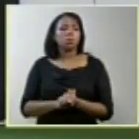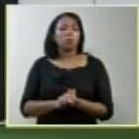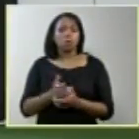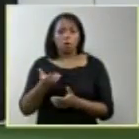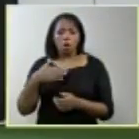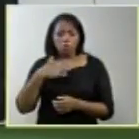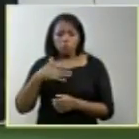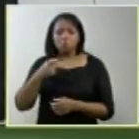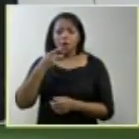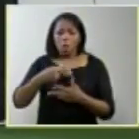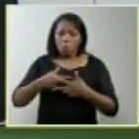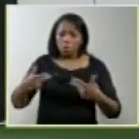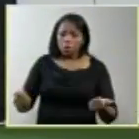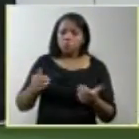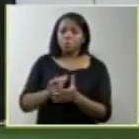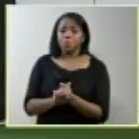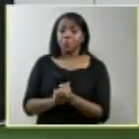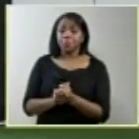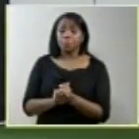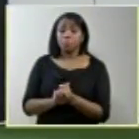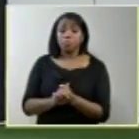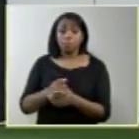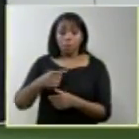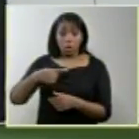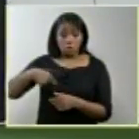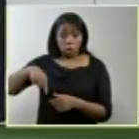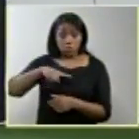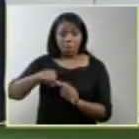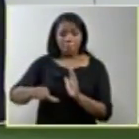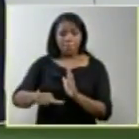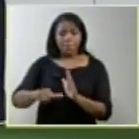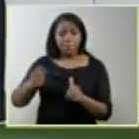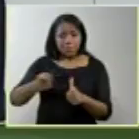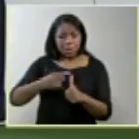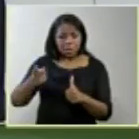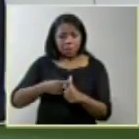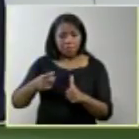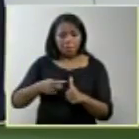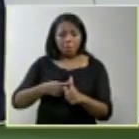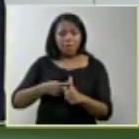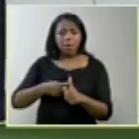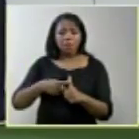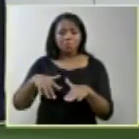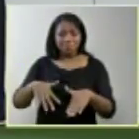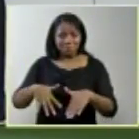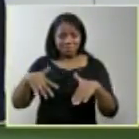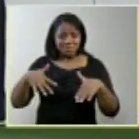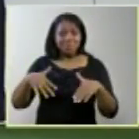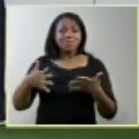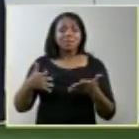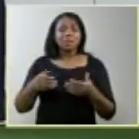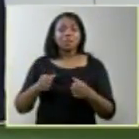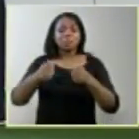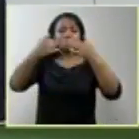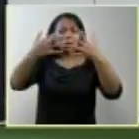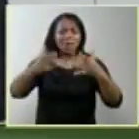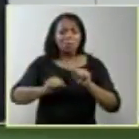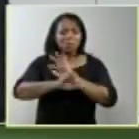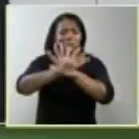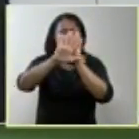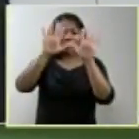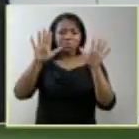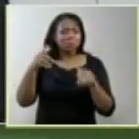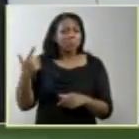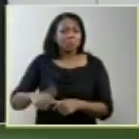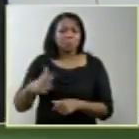esclarecimento? Nós, desde a primeira sessão, nós colocamos com muita clareza que não